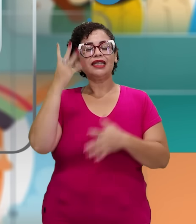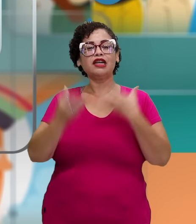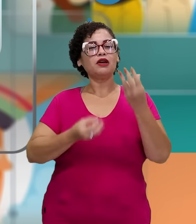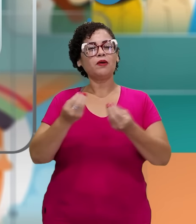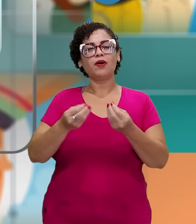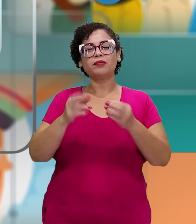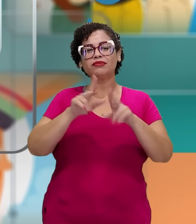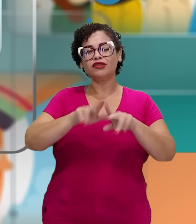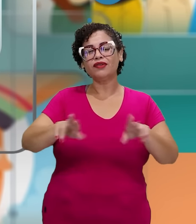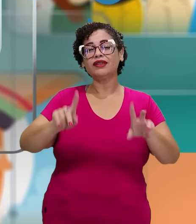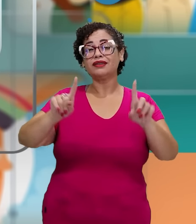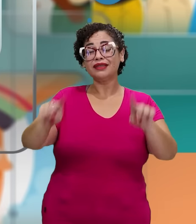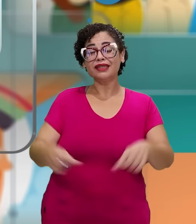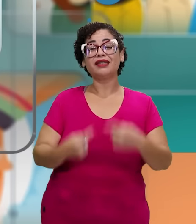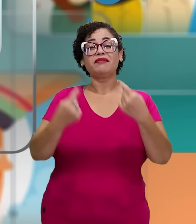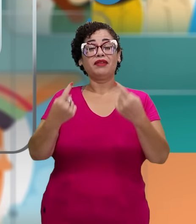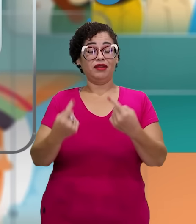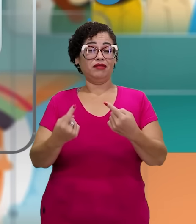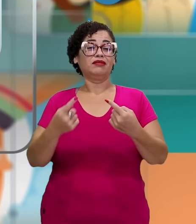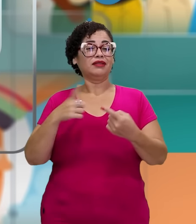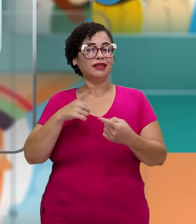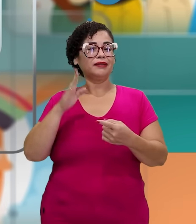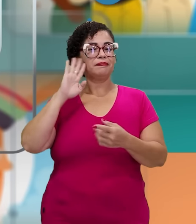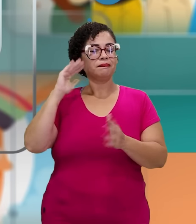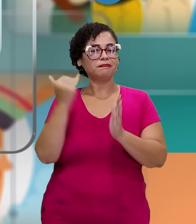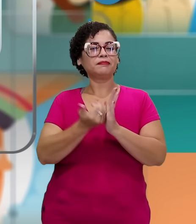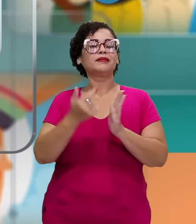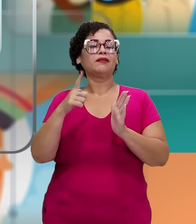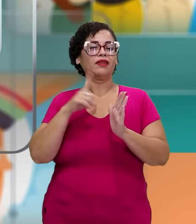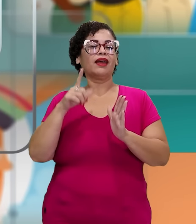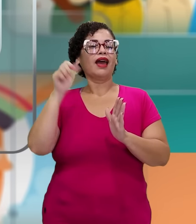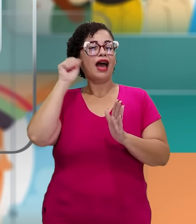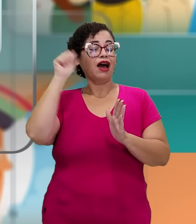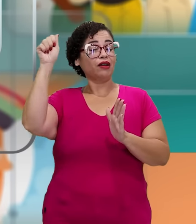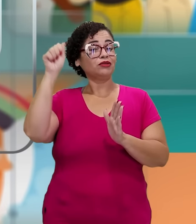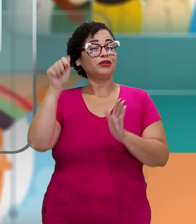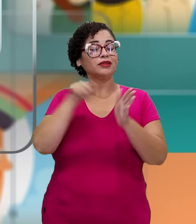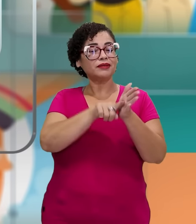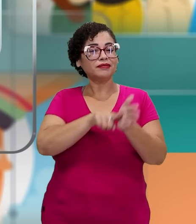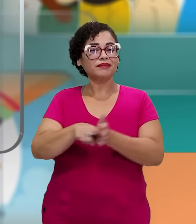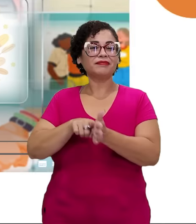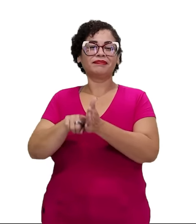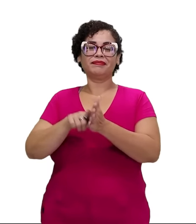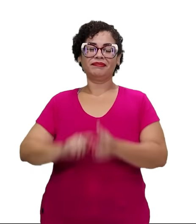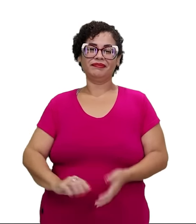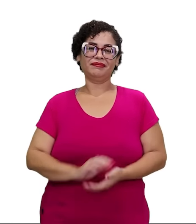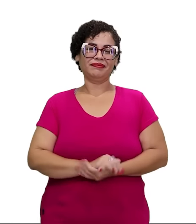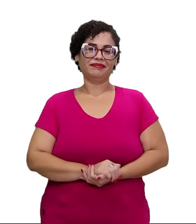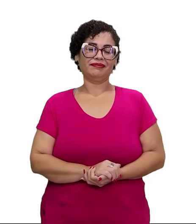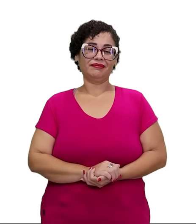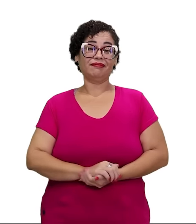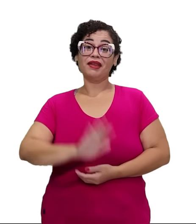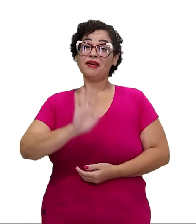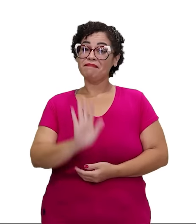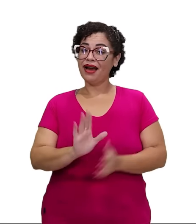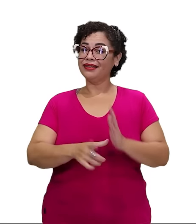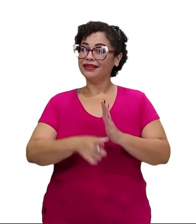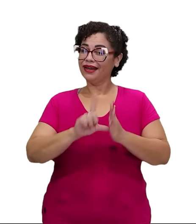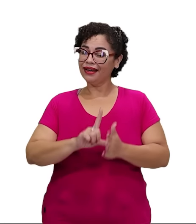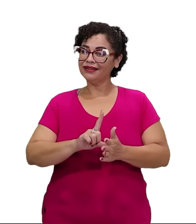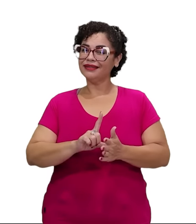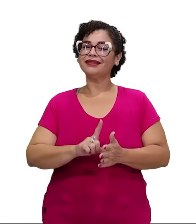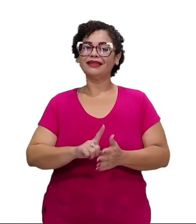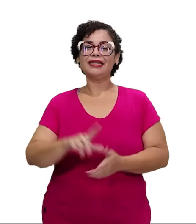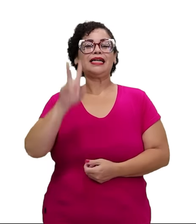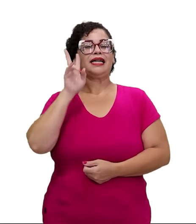nuances e desafios com base nos insights de alguns especialistas mas antes de prosseguirmos